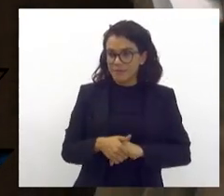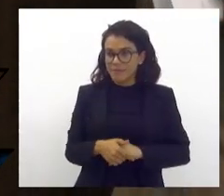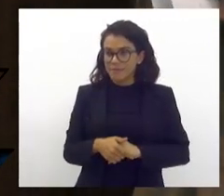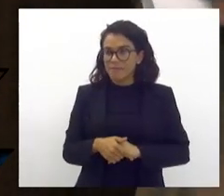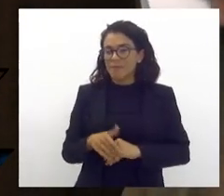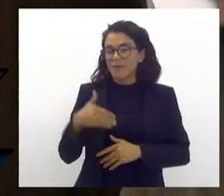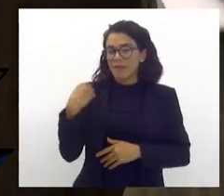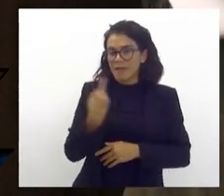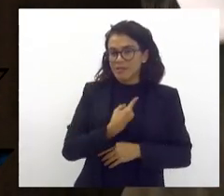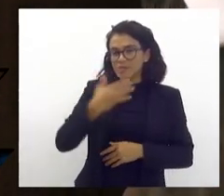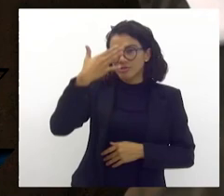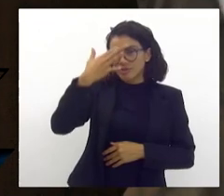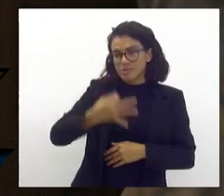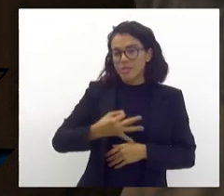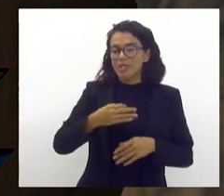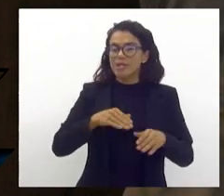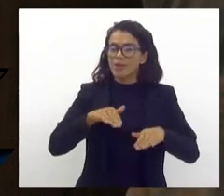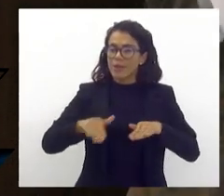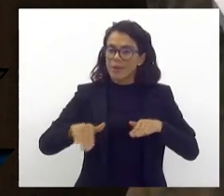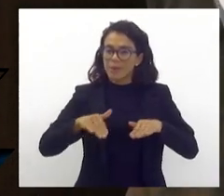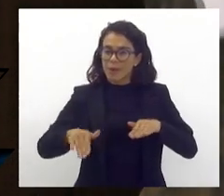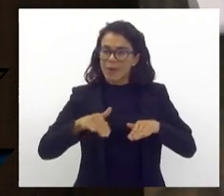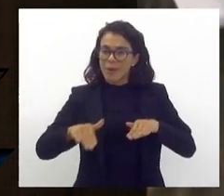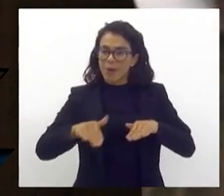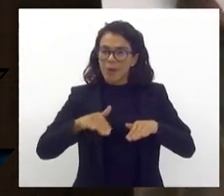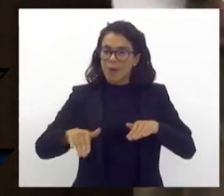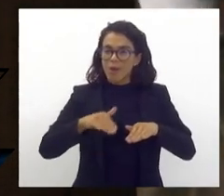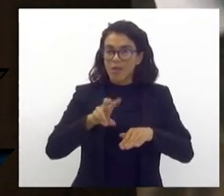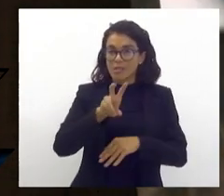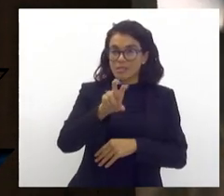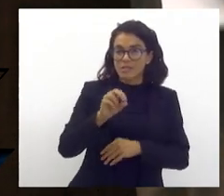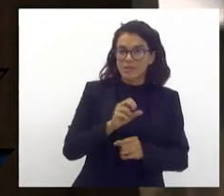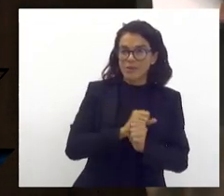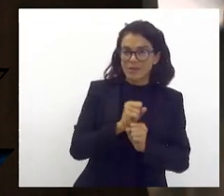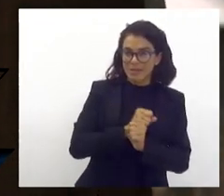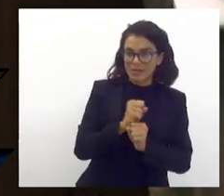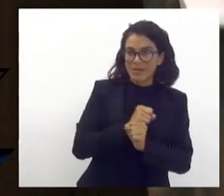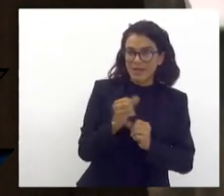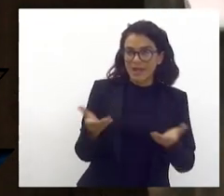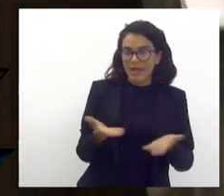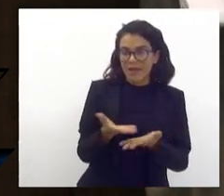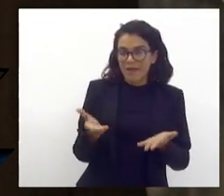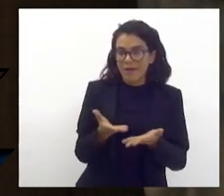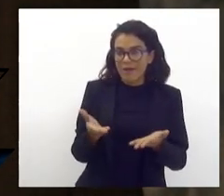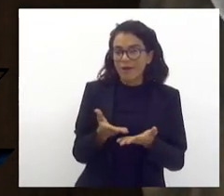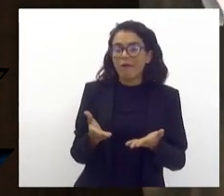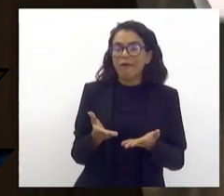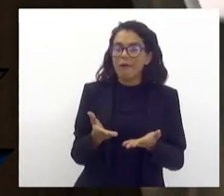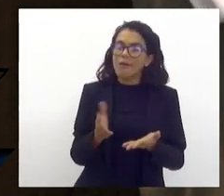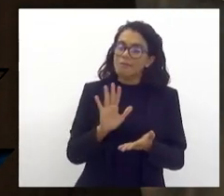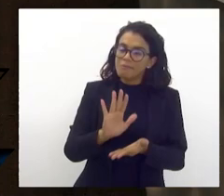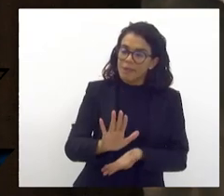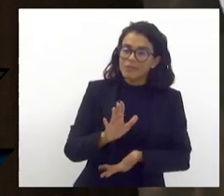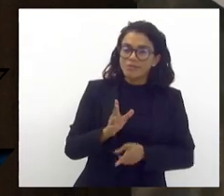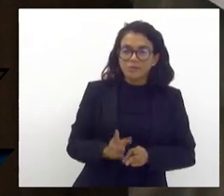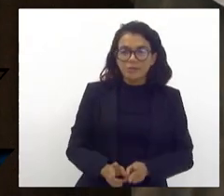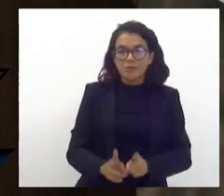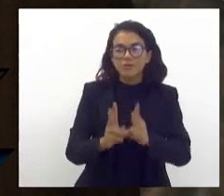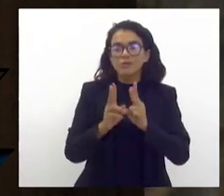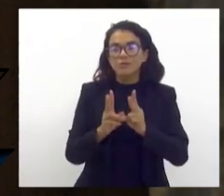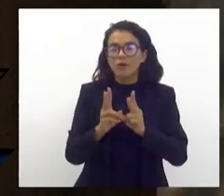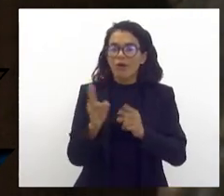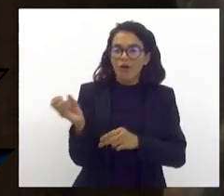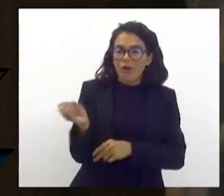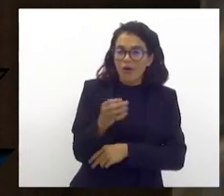gente entende que o hip-hop, embora esteja completando 50 anos nesse ano, seja uma ferramenta ainda